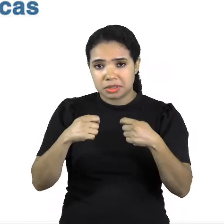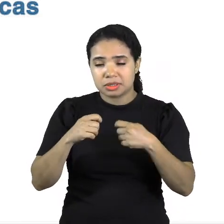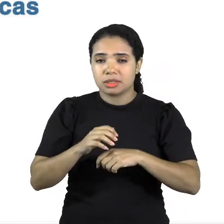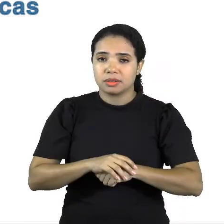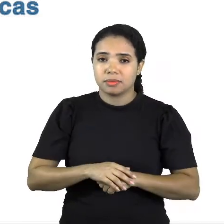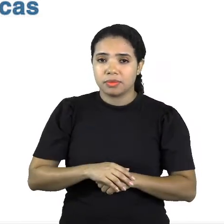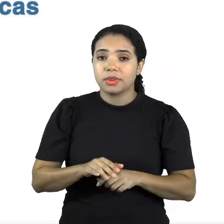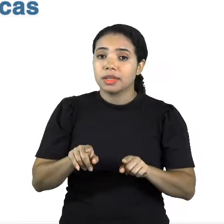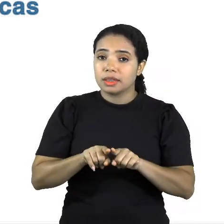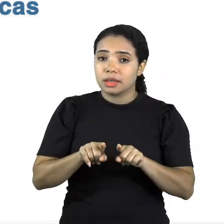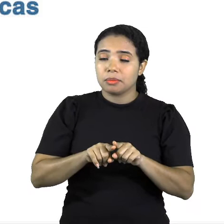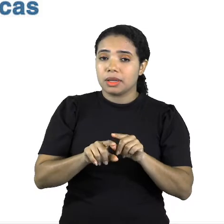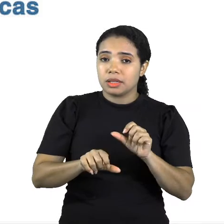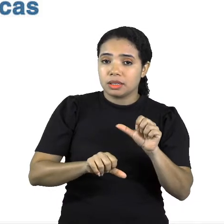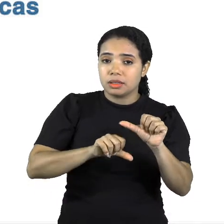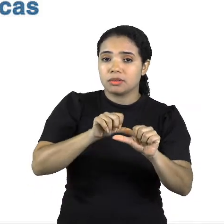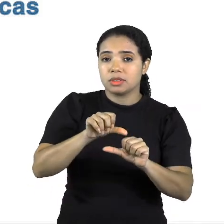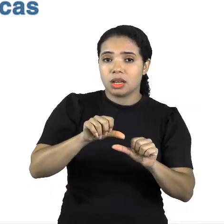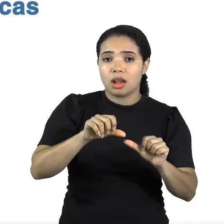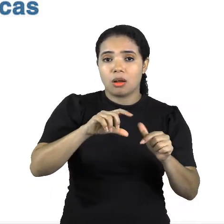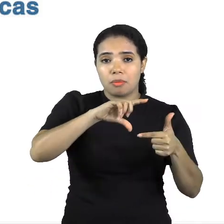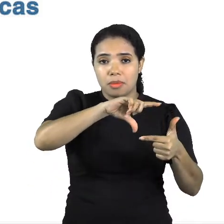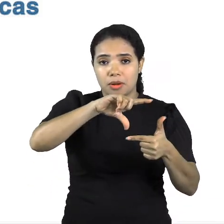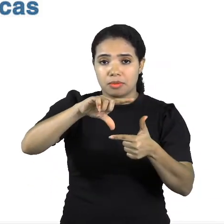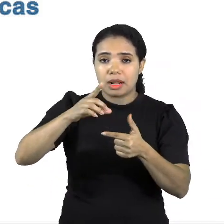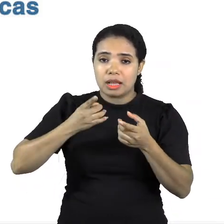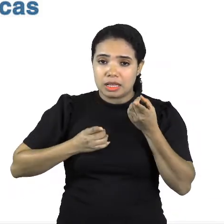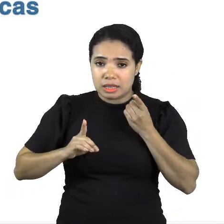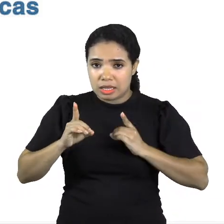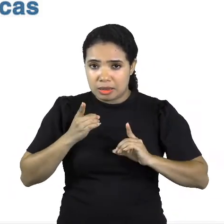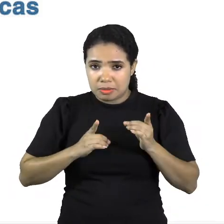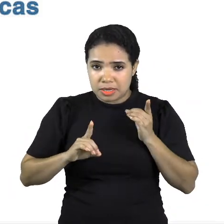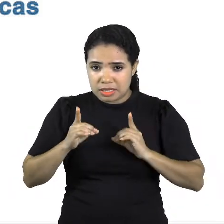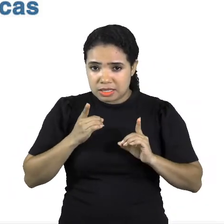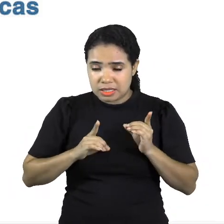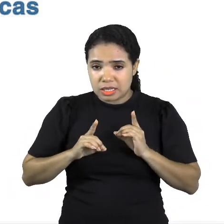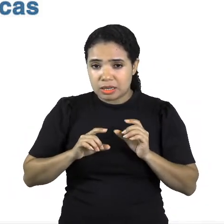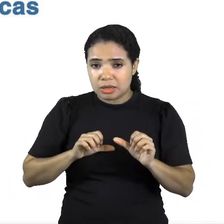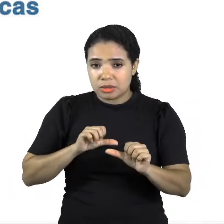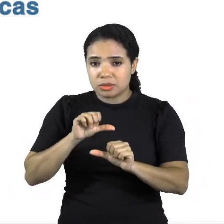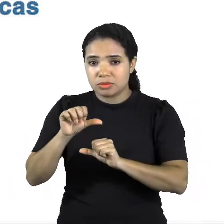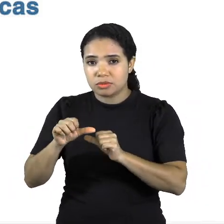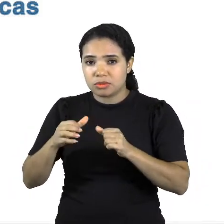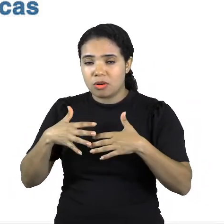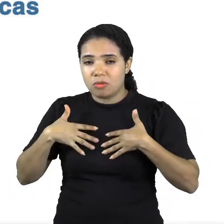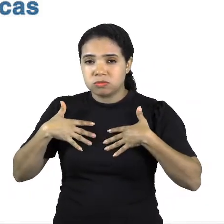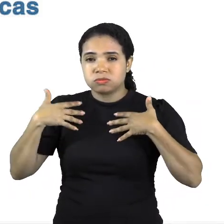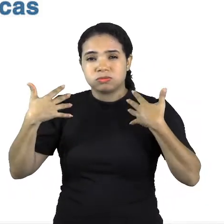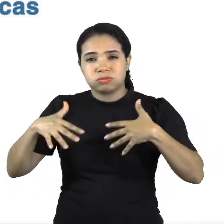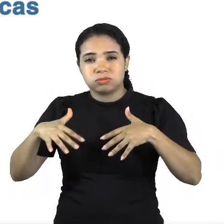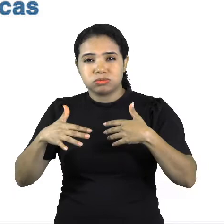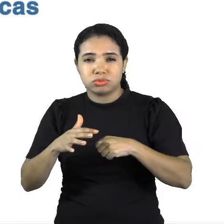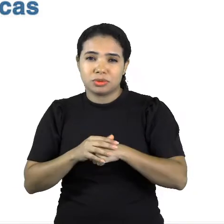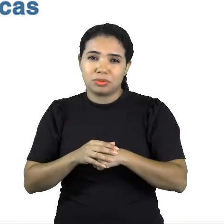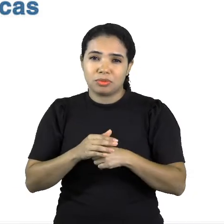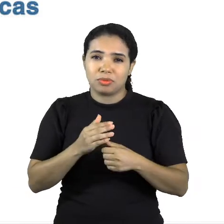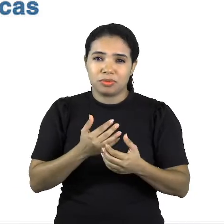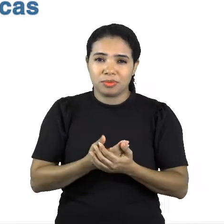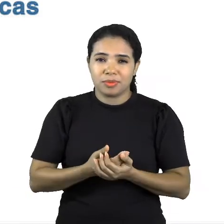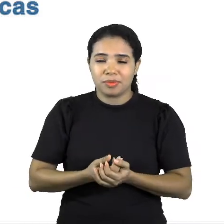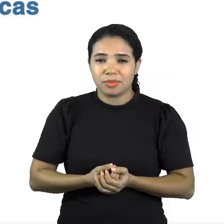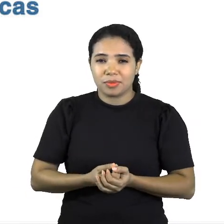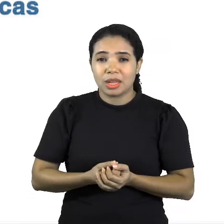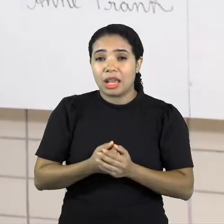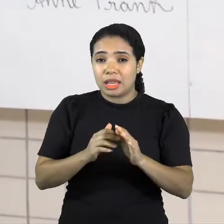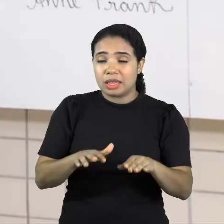de transformar os períodos de depressão e desespero de Anne em cenas fantásticas ou com aura de sonho.